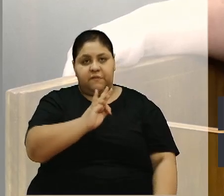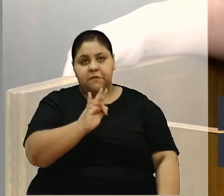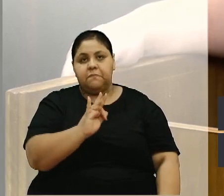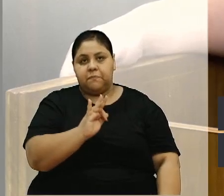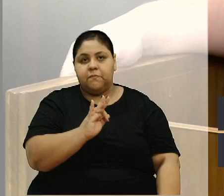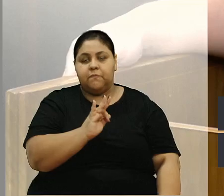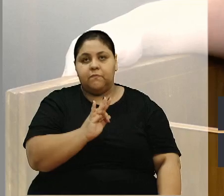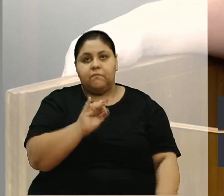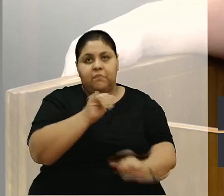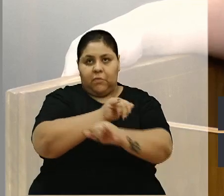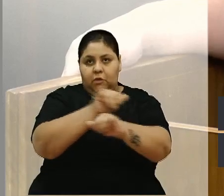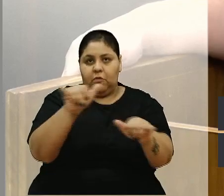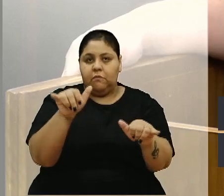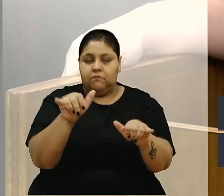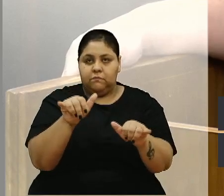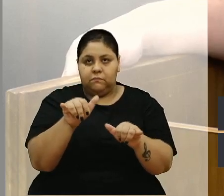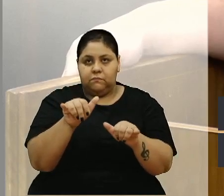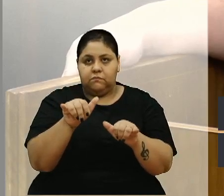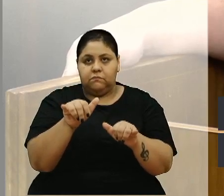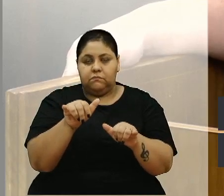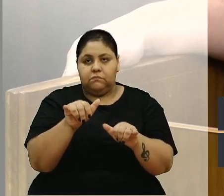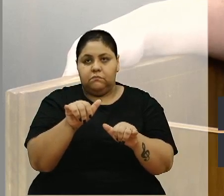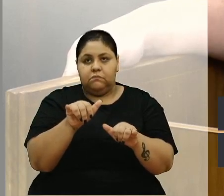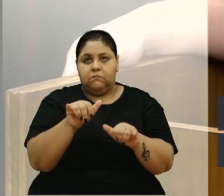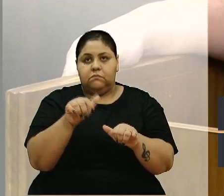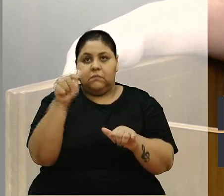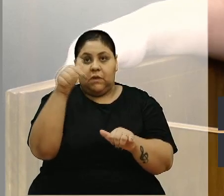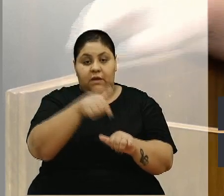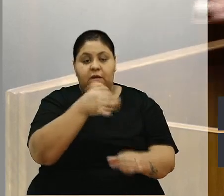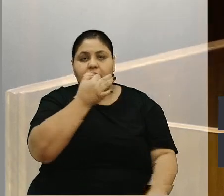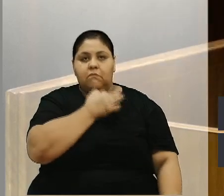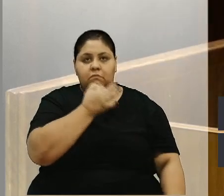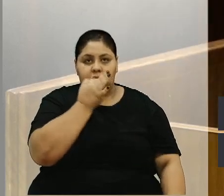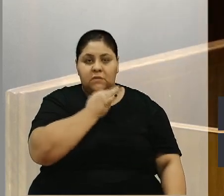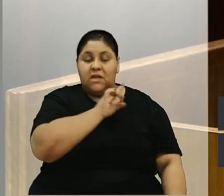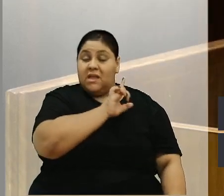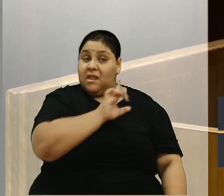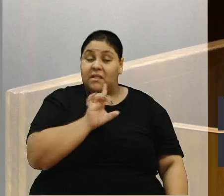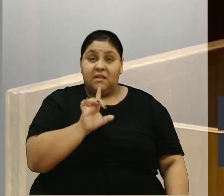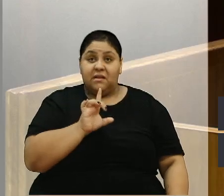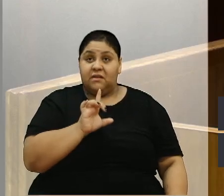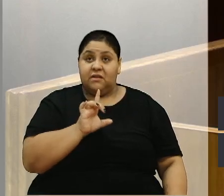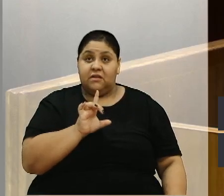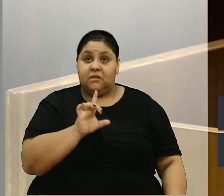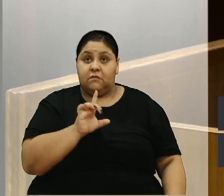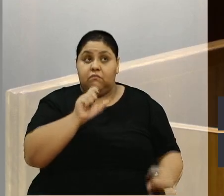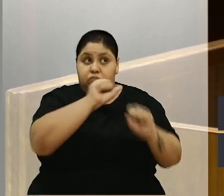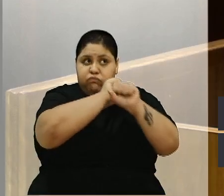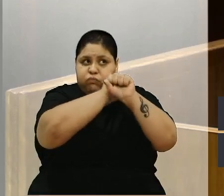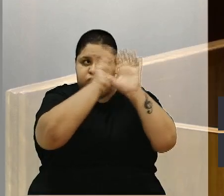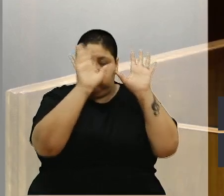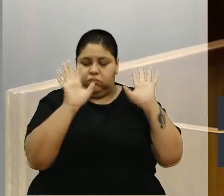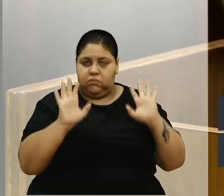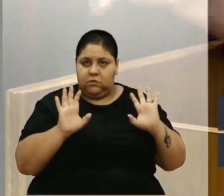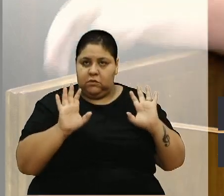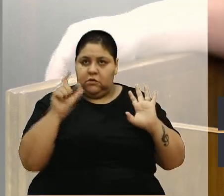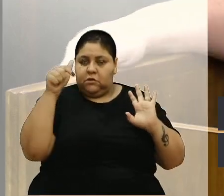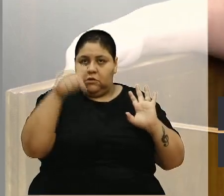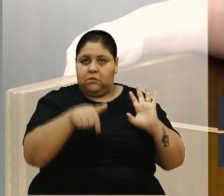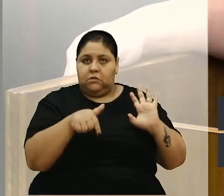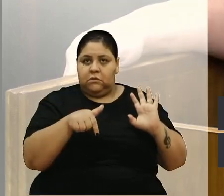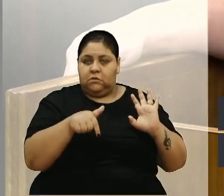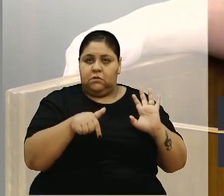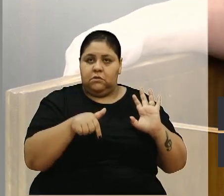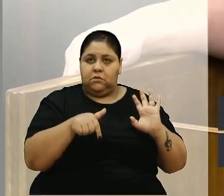é um anúncio que está vindo para Caxias do Sul. Não é, para que fique claro e aqui não se engane